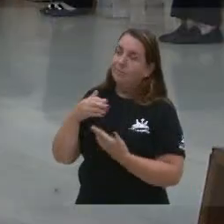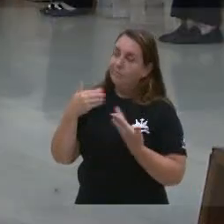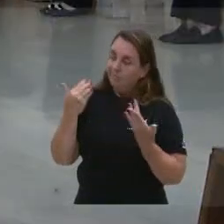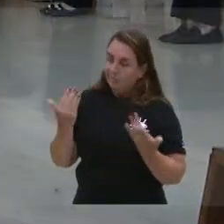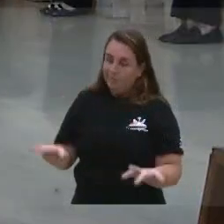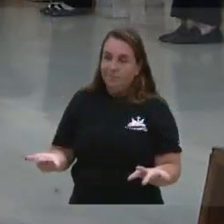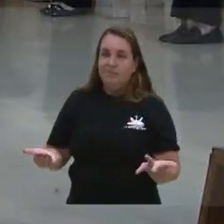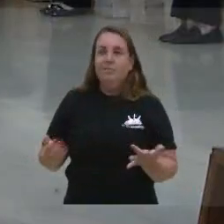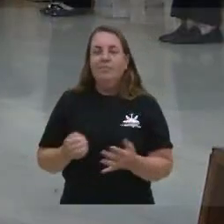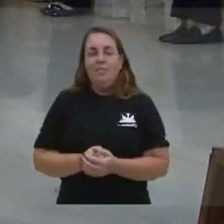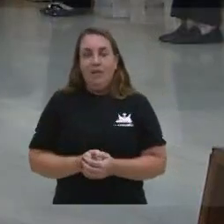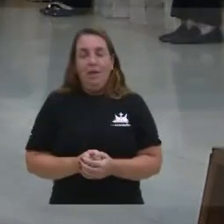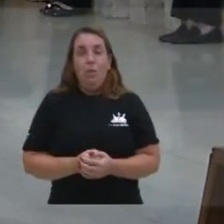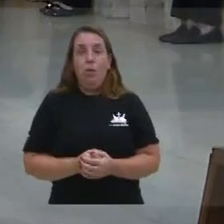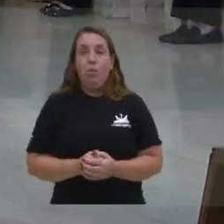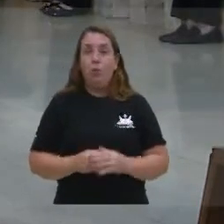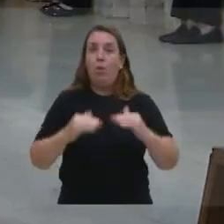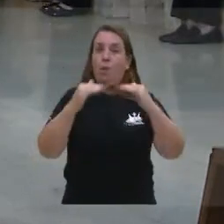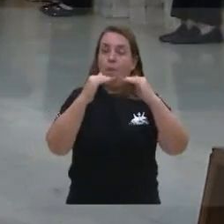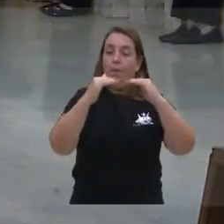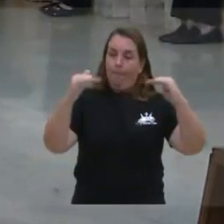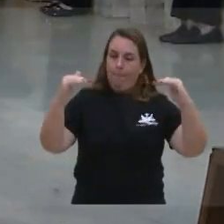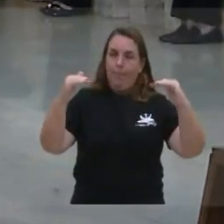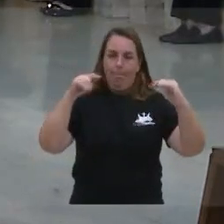Portanto, a linha mestre é a vocação.